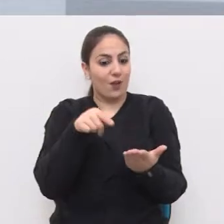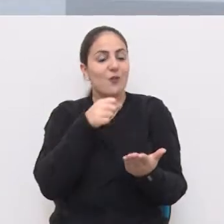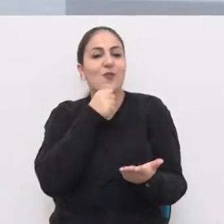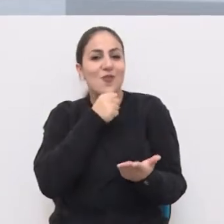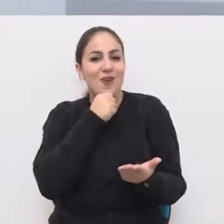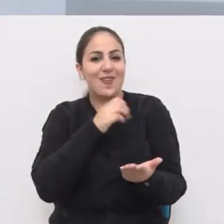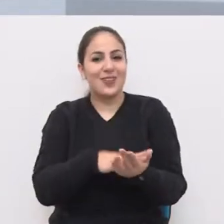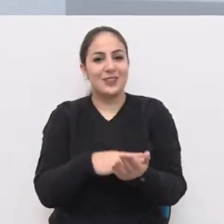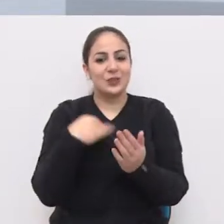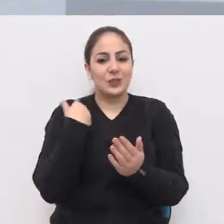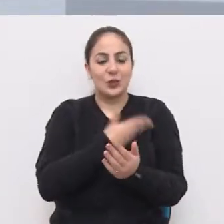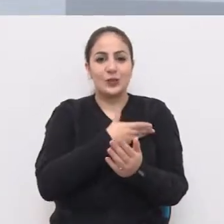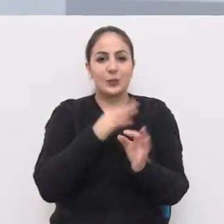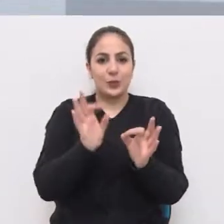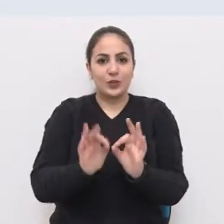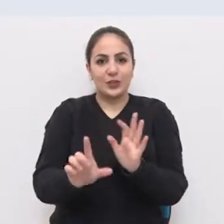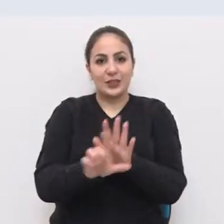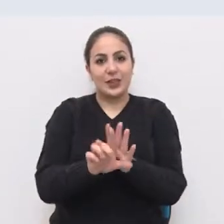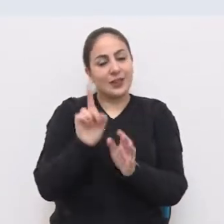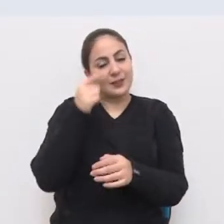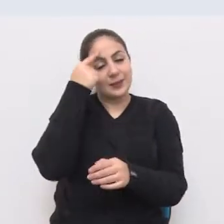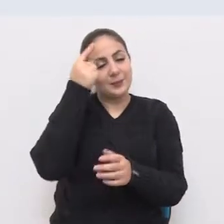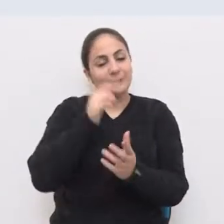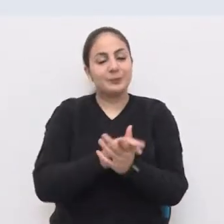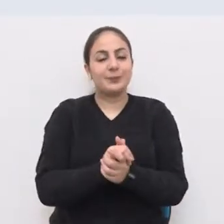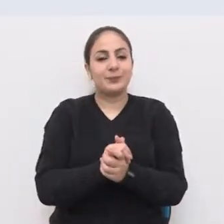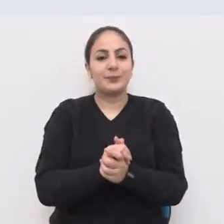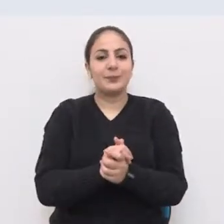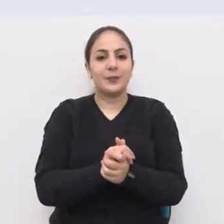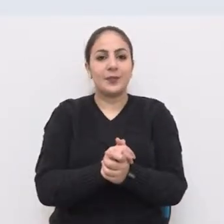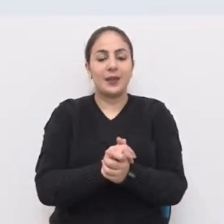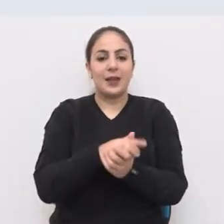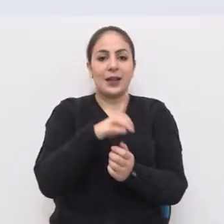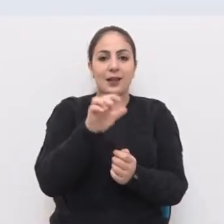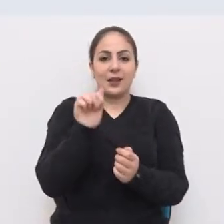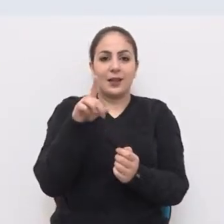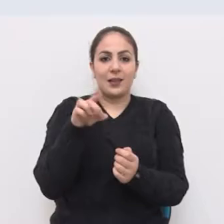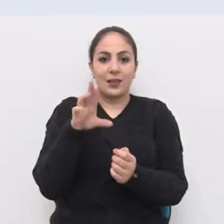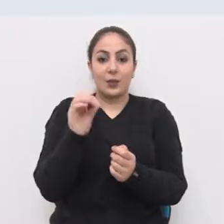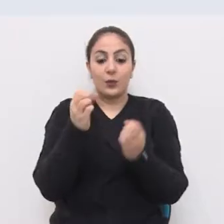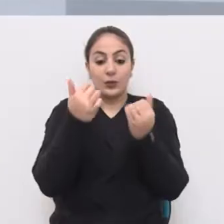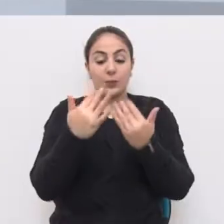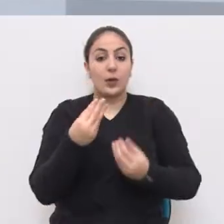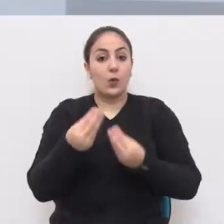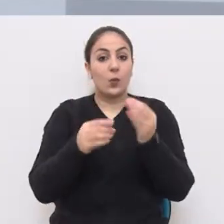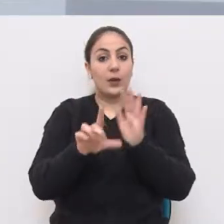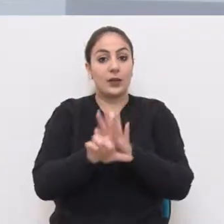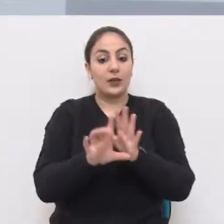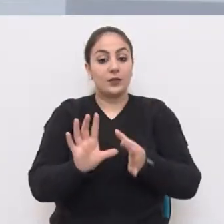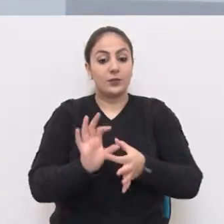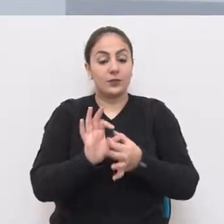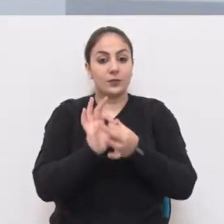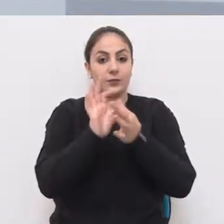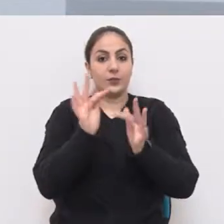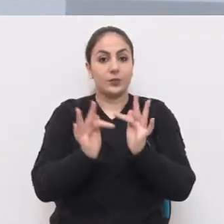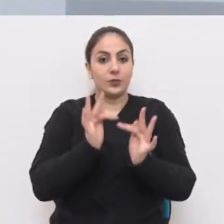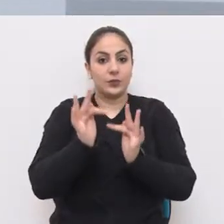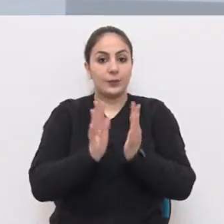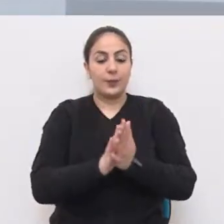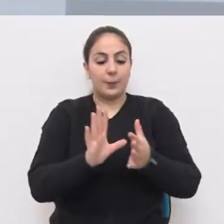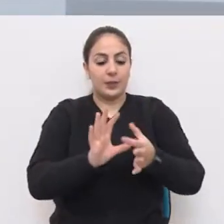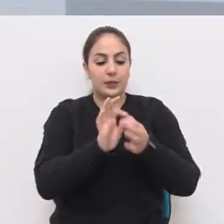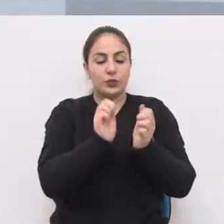nosso projeto de lei, essa é a nossa ideia. Leandro também explica como a lei vai funcionar. Em parceria com